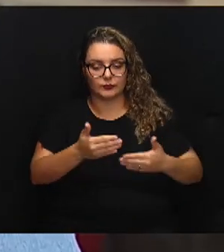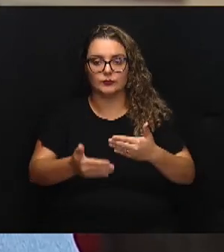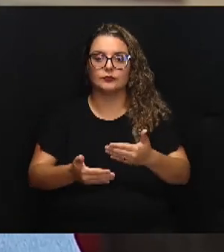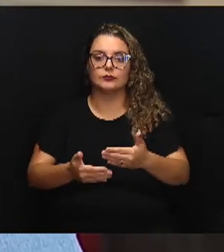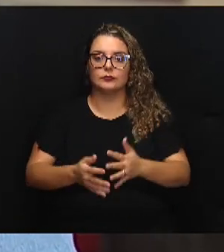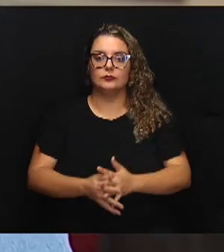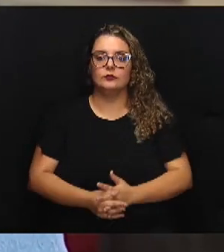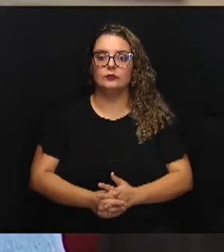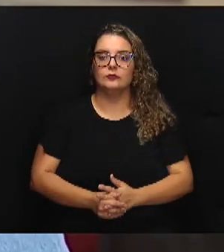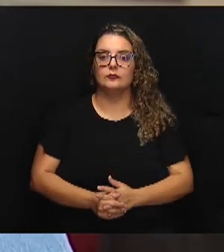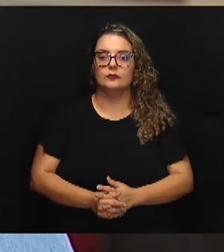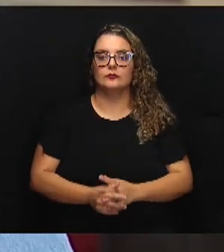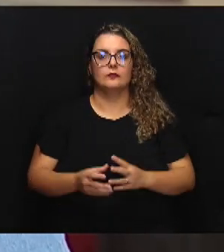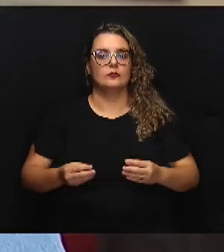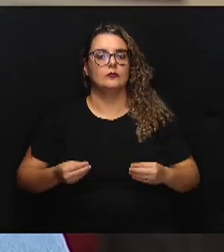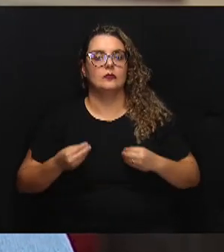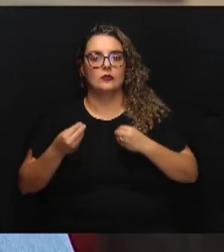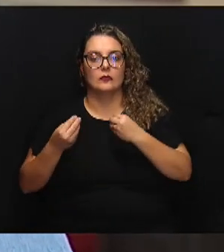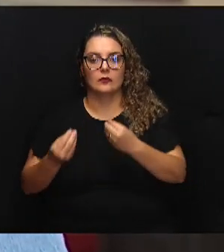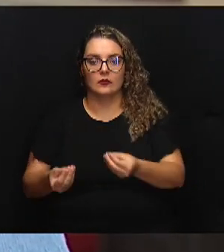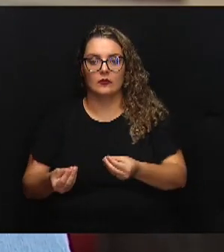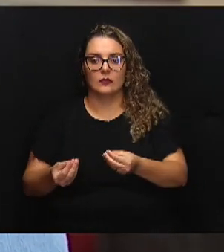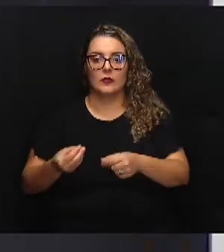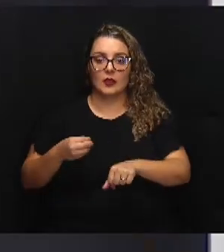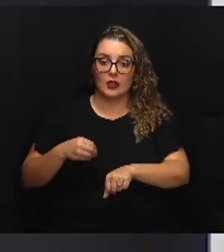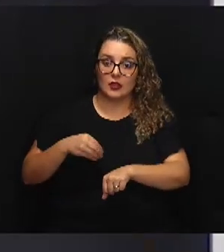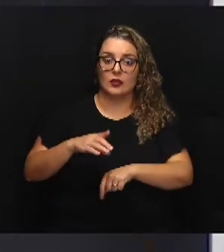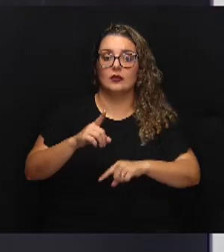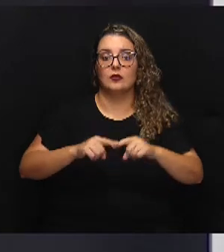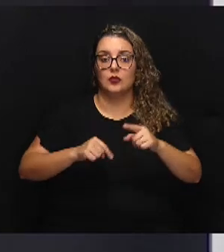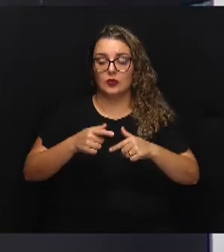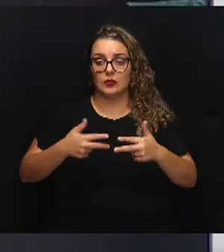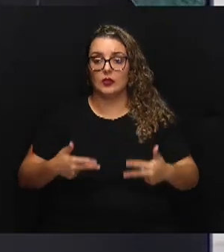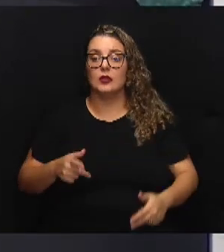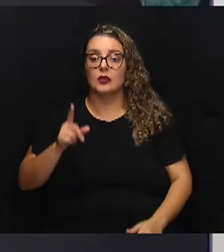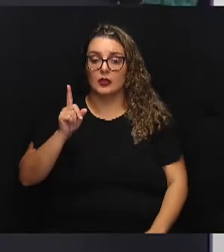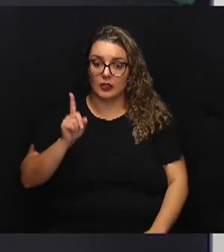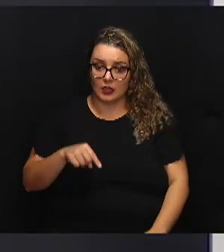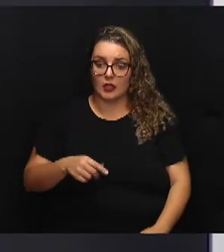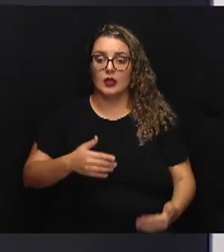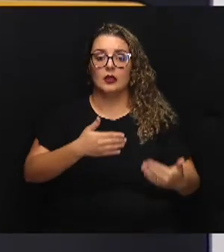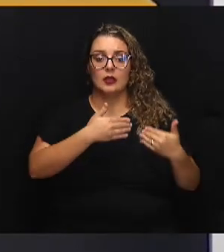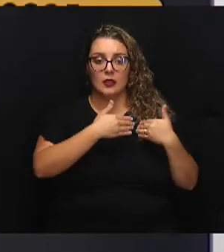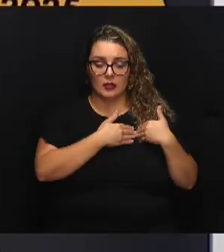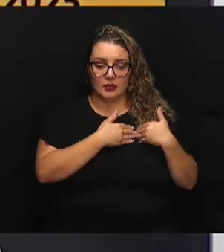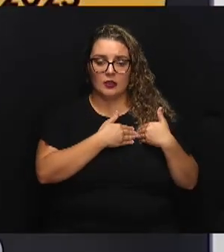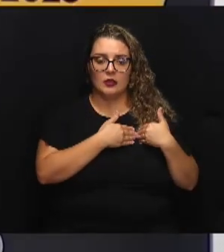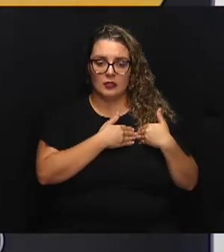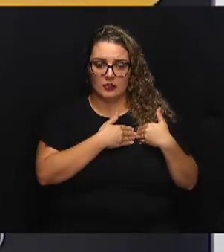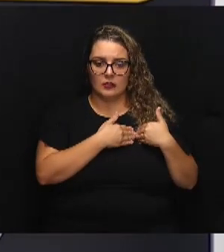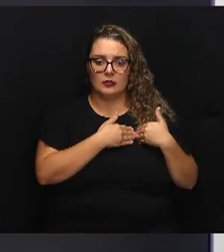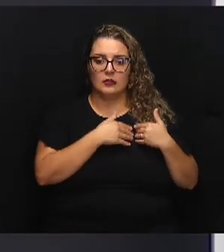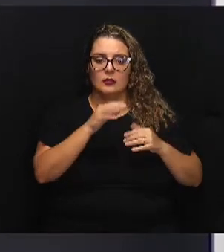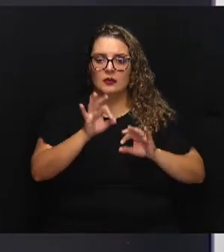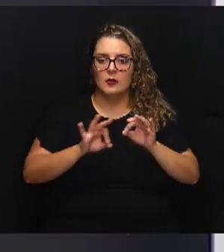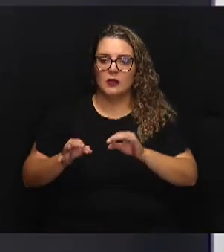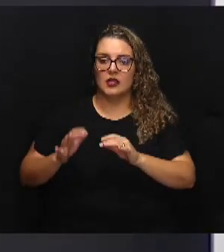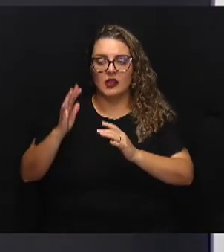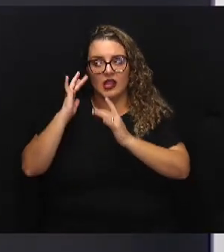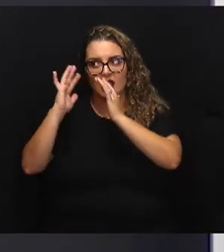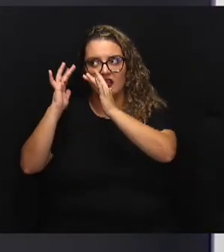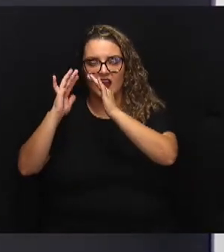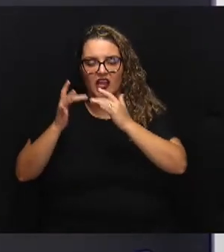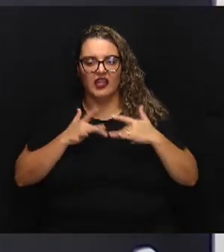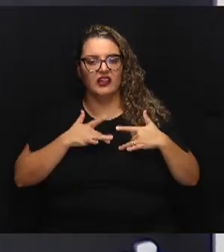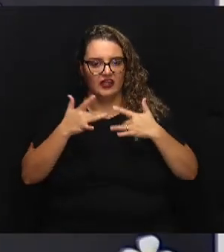de entrega e envio desses materiais será a responsabilidade do projeto Doe Sonhos, mas